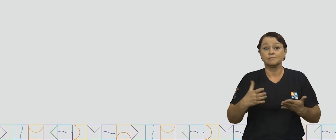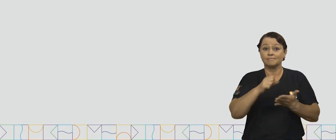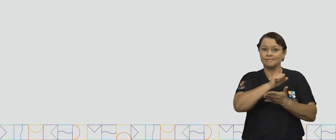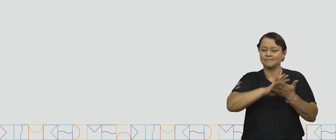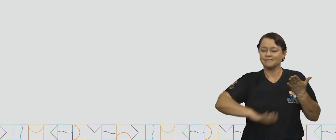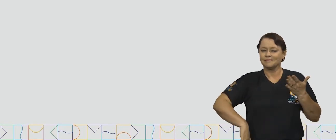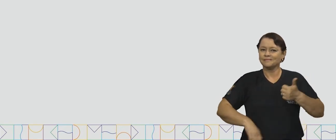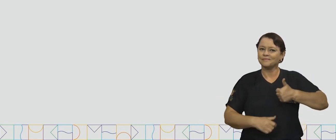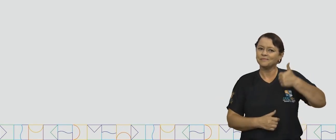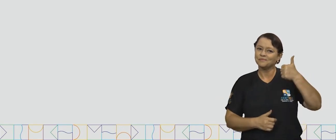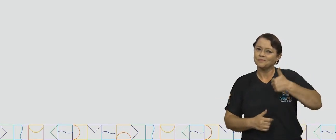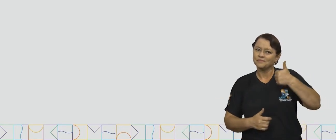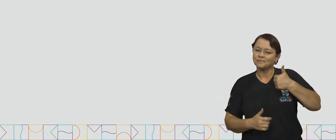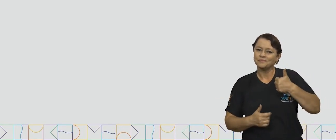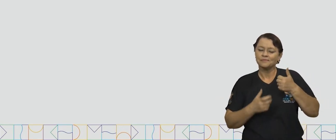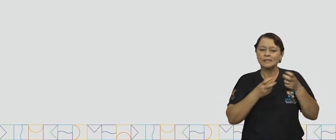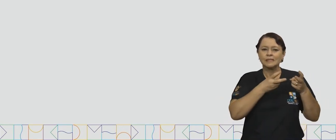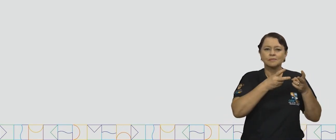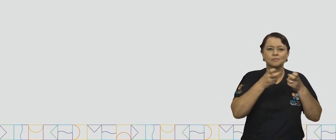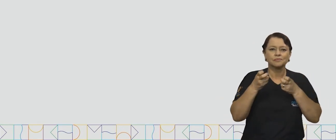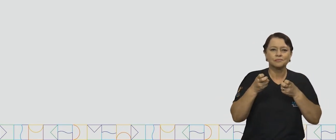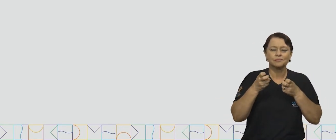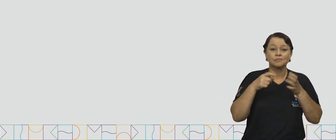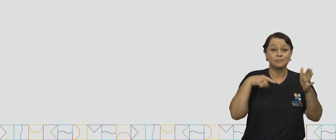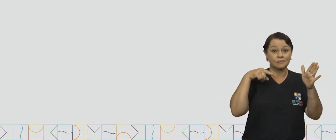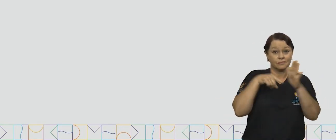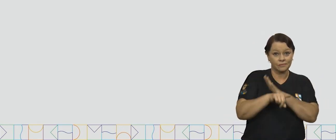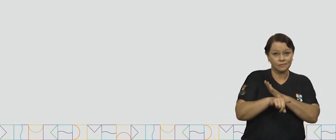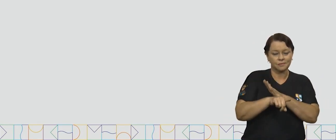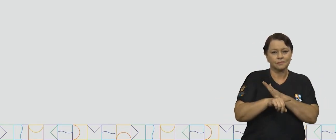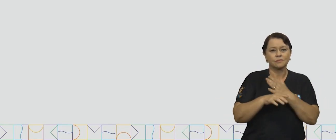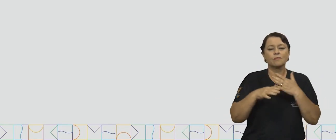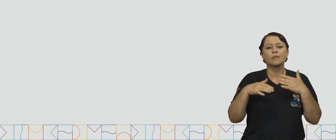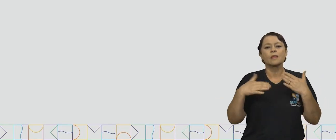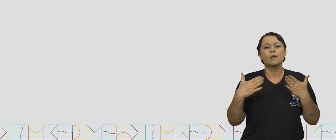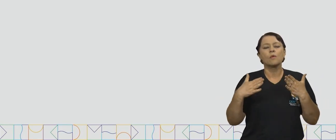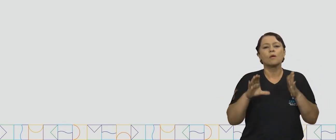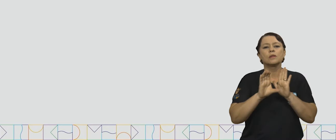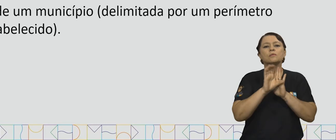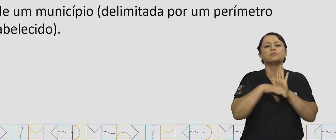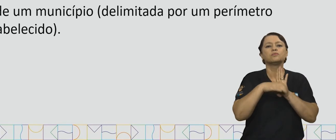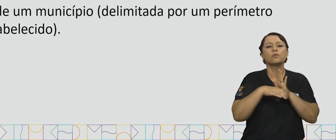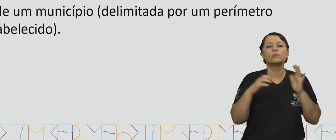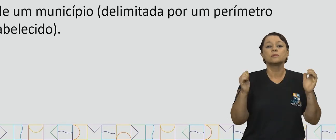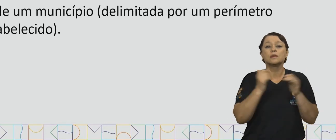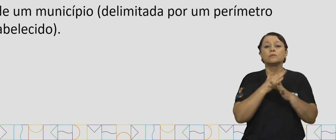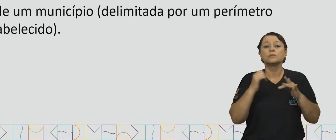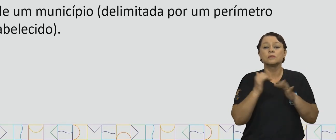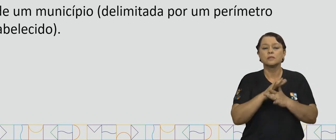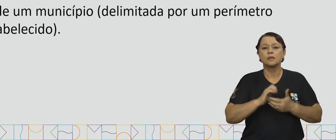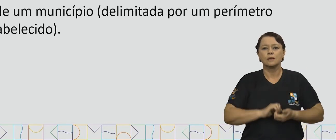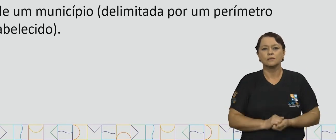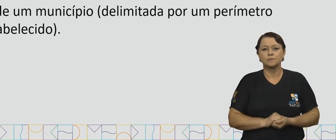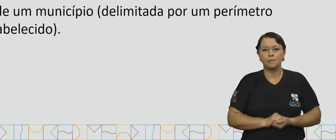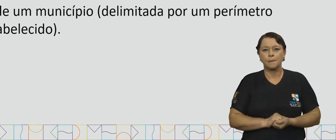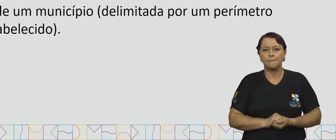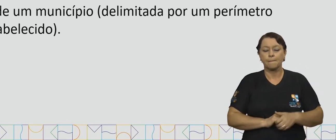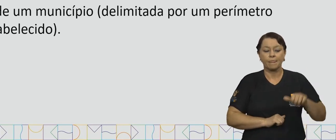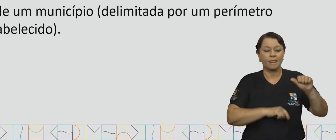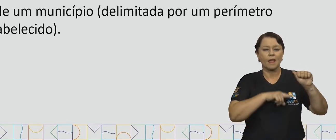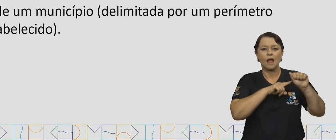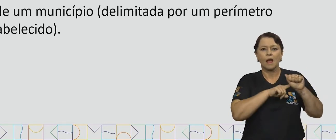Atividade 1. Observe as questões. Qual delas define cidade? Alternativa A. É